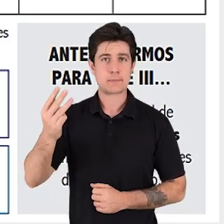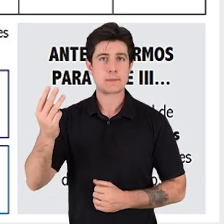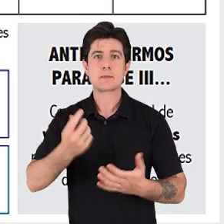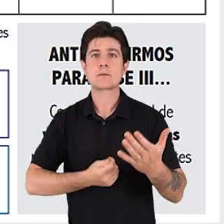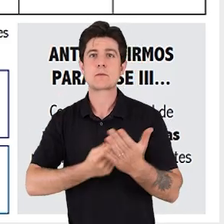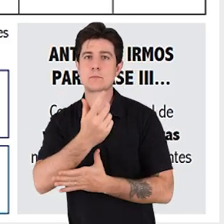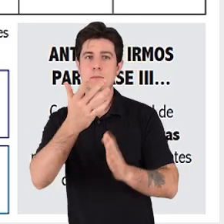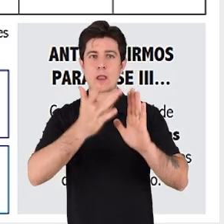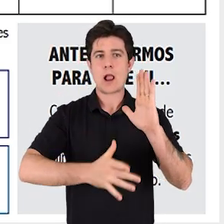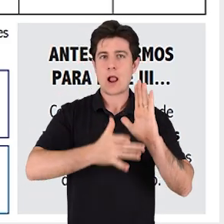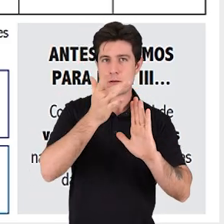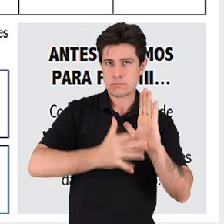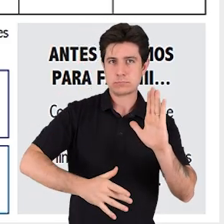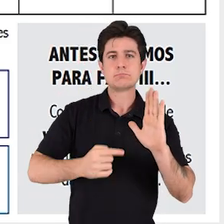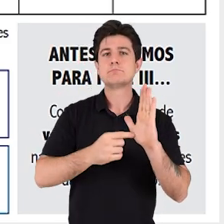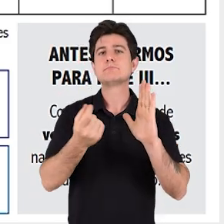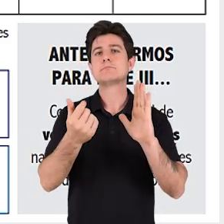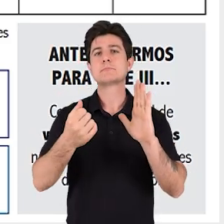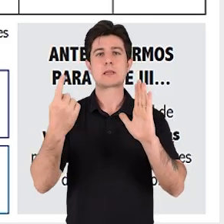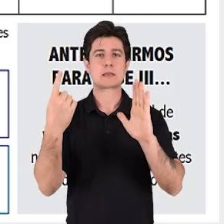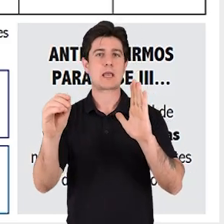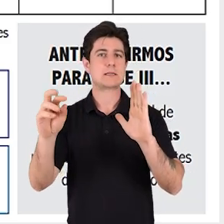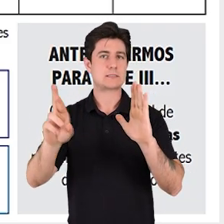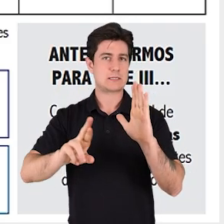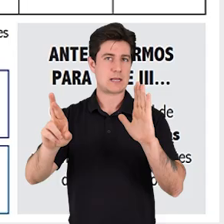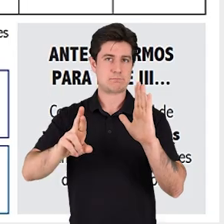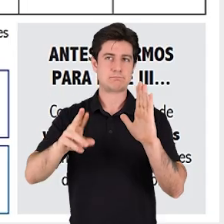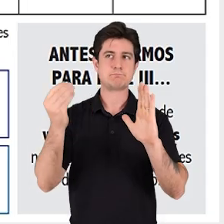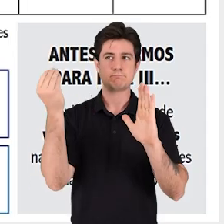Compra 3, produto tablet, por 10 Américas.